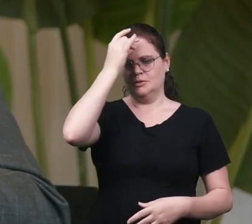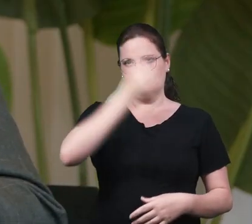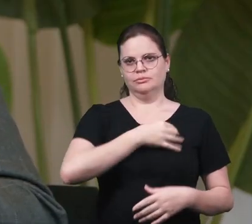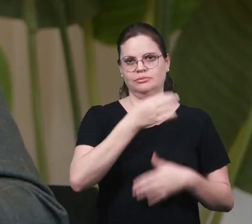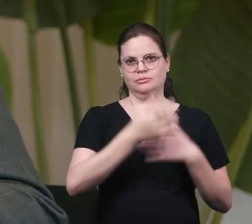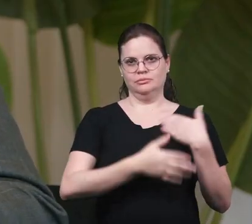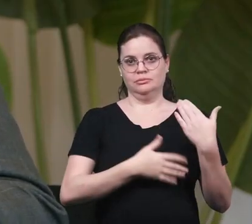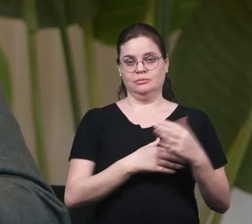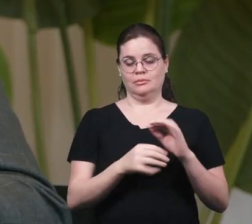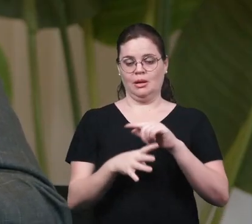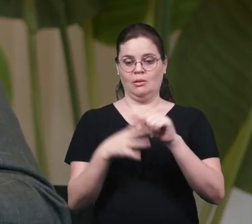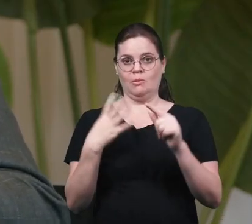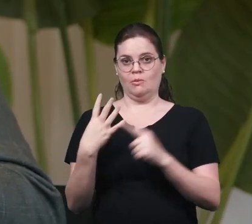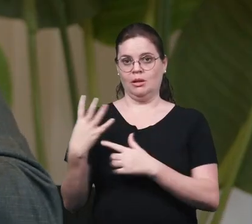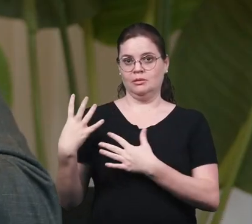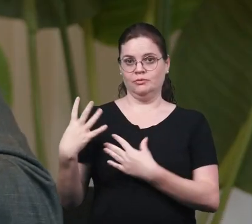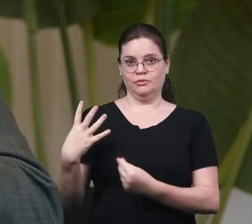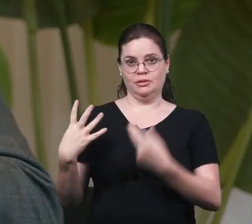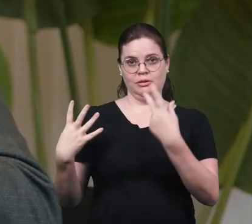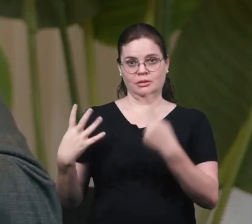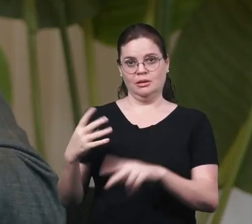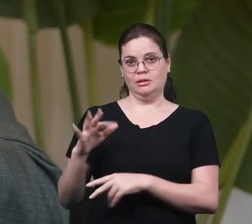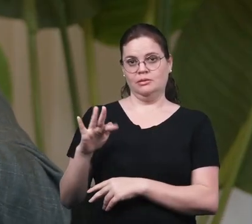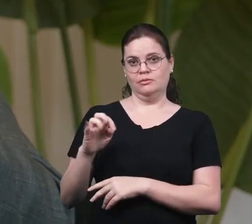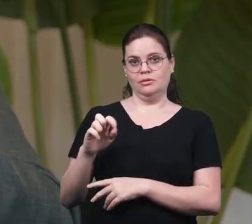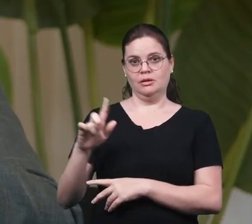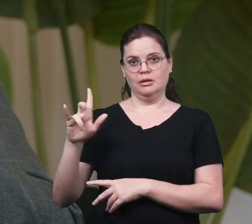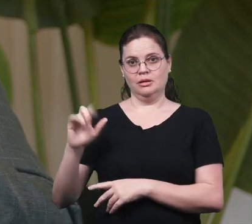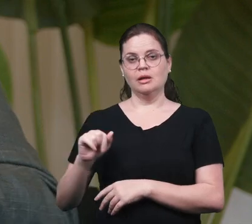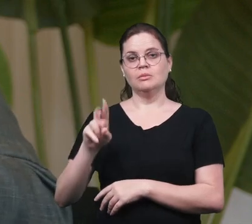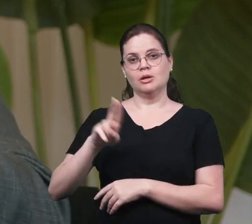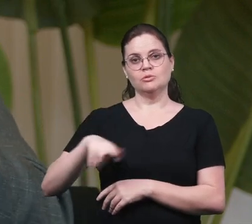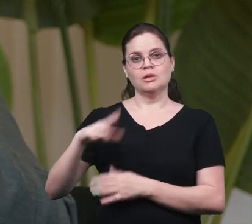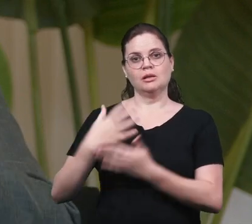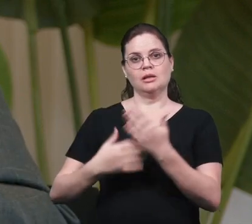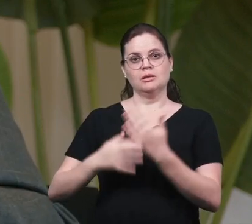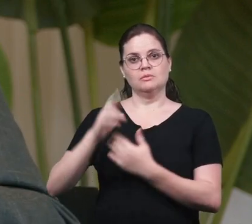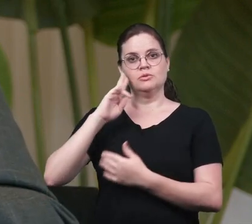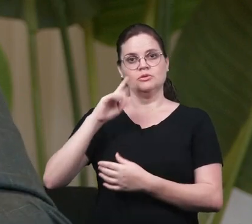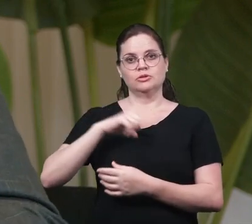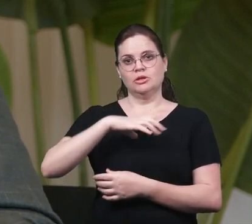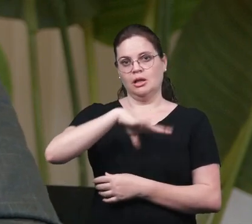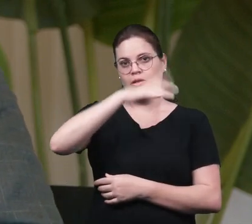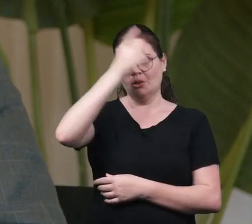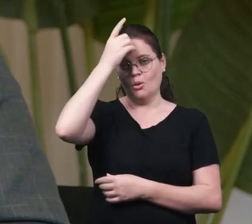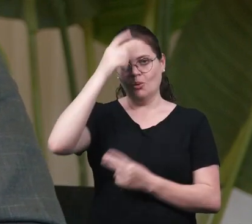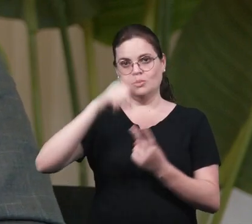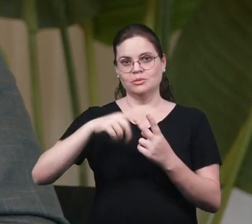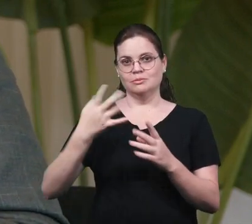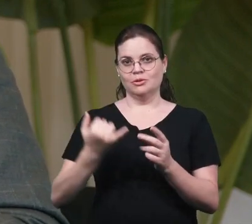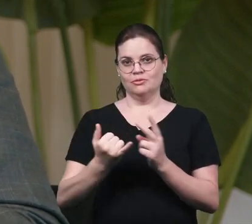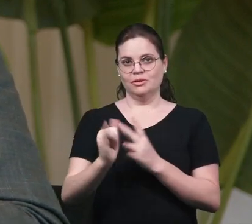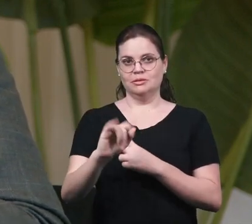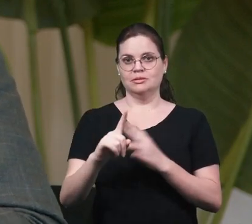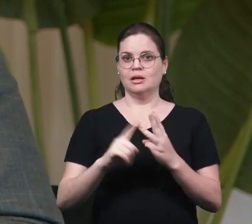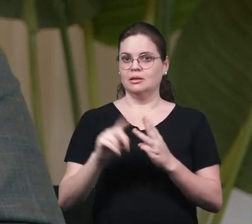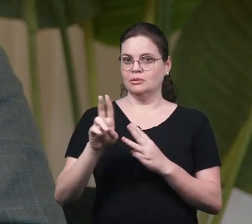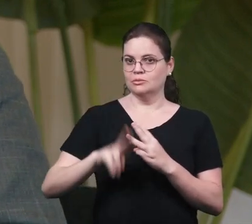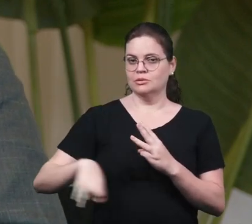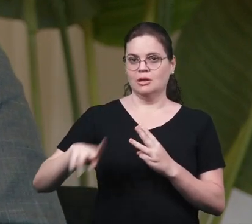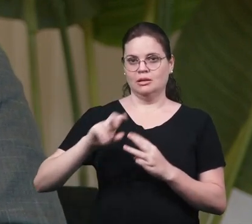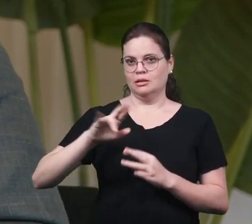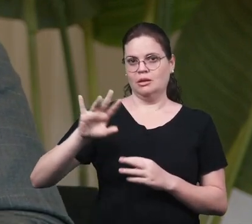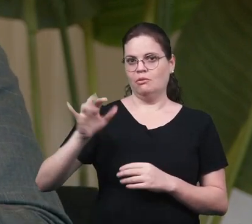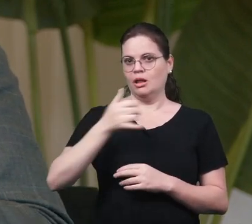4 filhas de Filipe elas profetizavam, tinham dons espirituais, eram usadas. Isso não veio